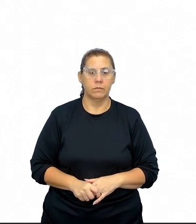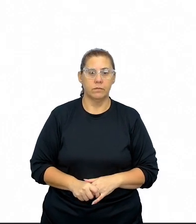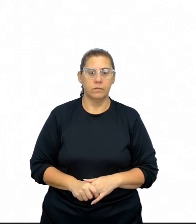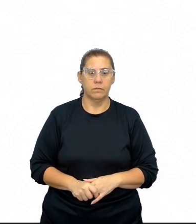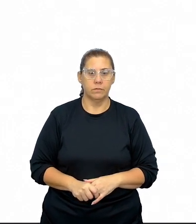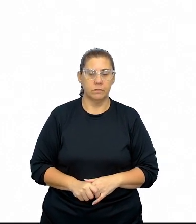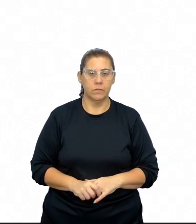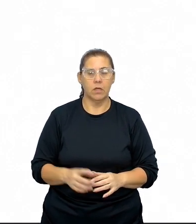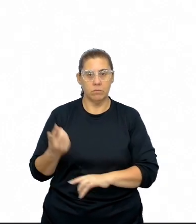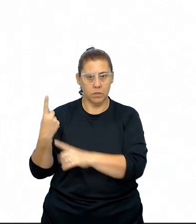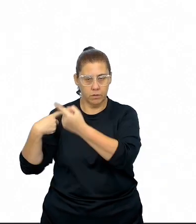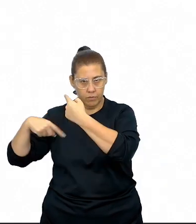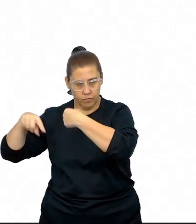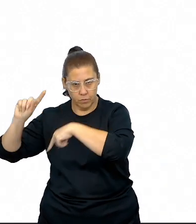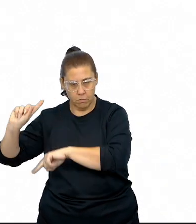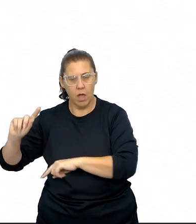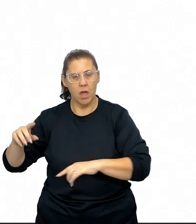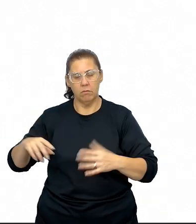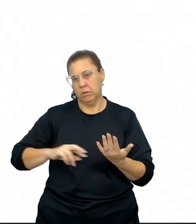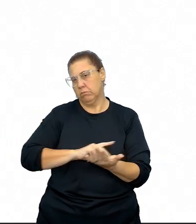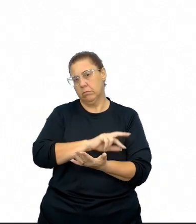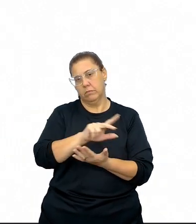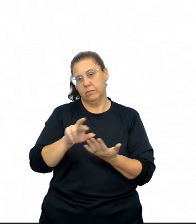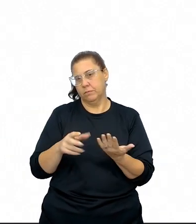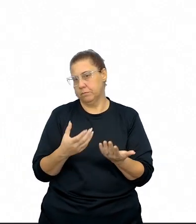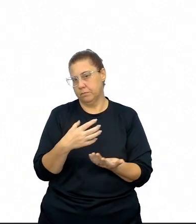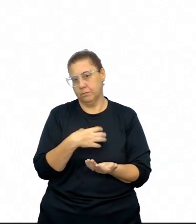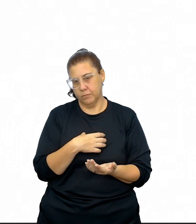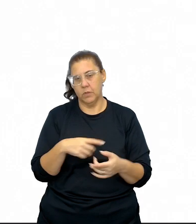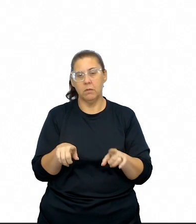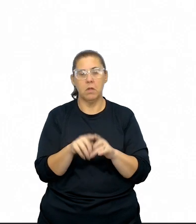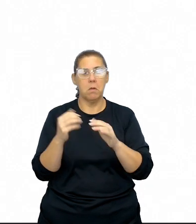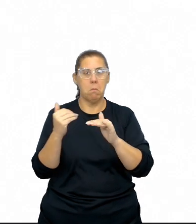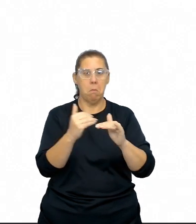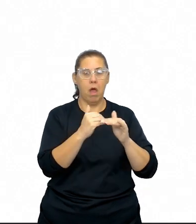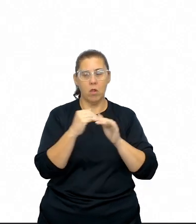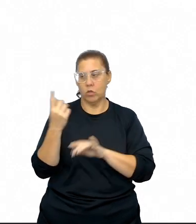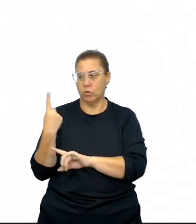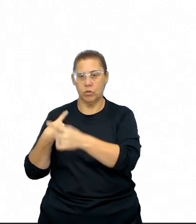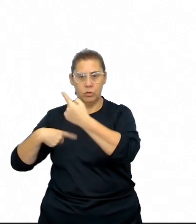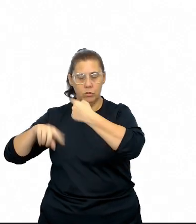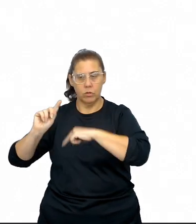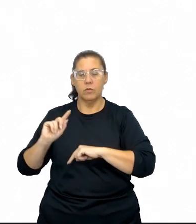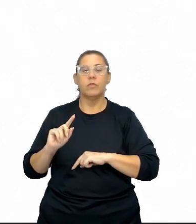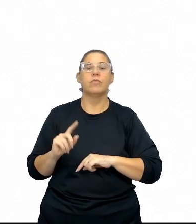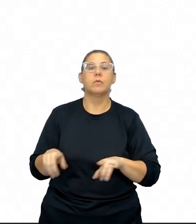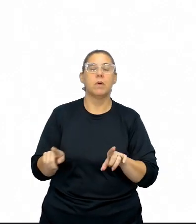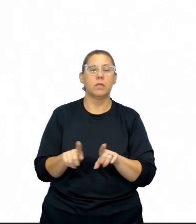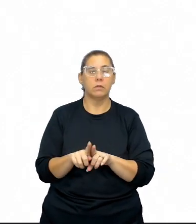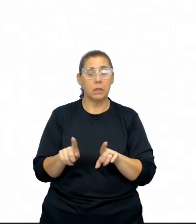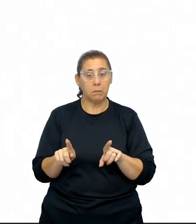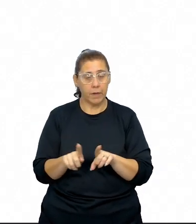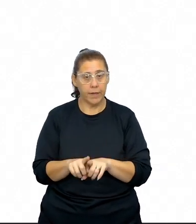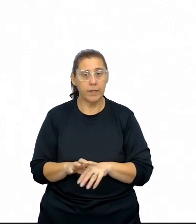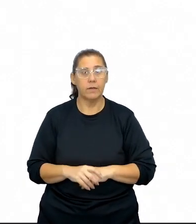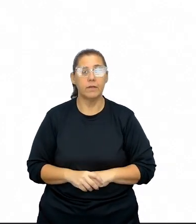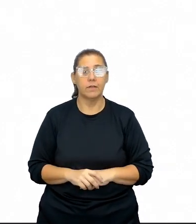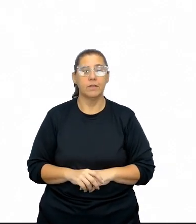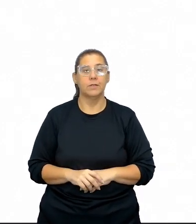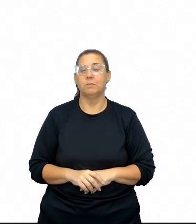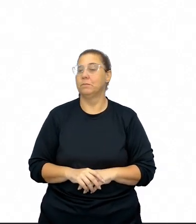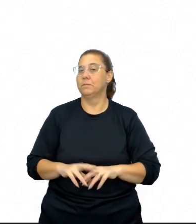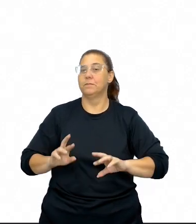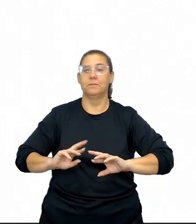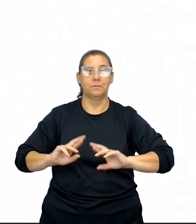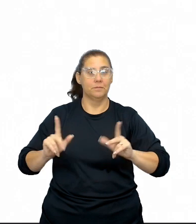evolutiva, o desenvolvimento embrionário e, claro, né, os padrões de reprodução, crescimento e desenvolvimento nos